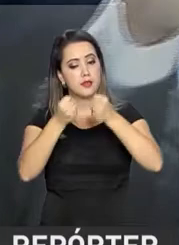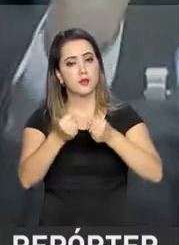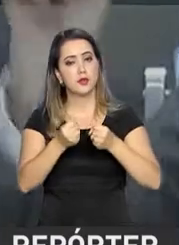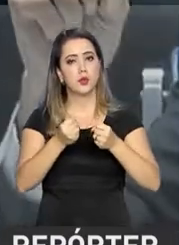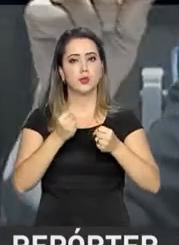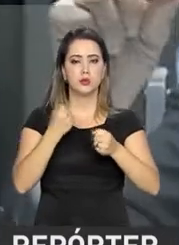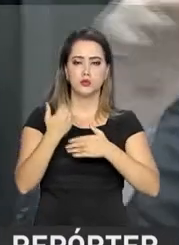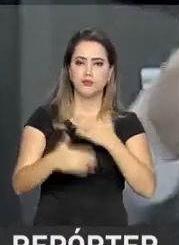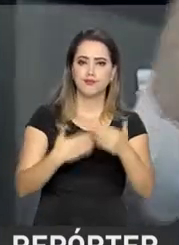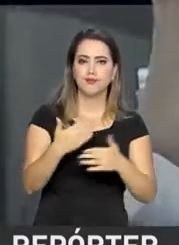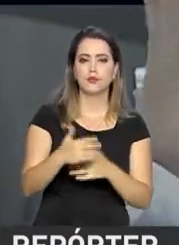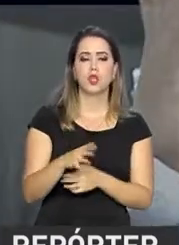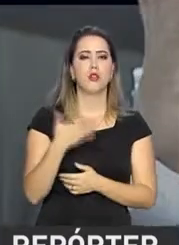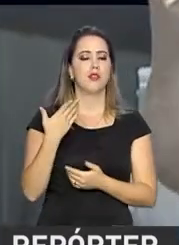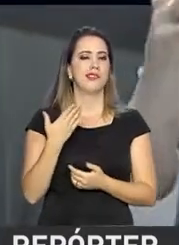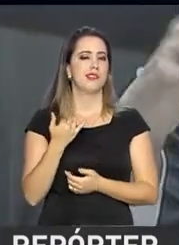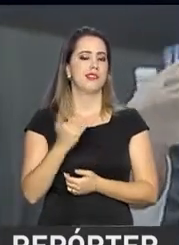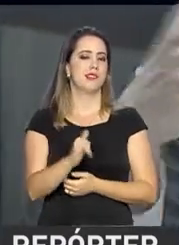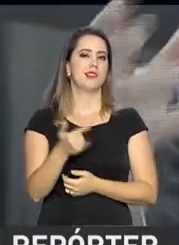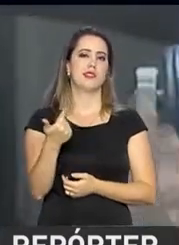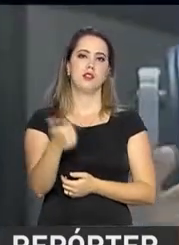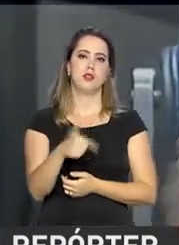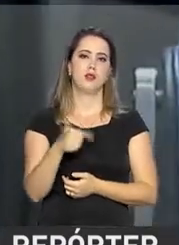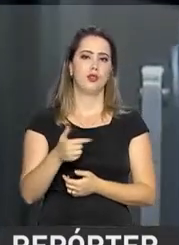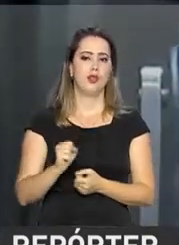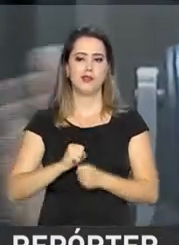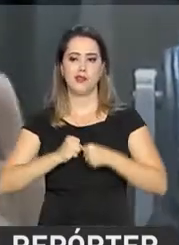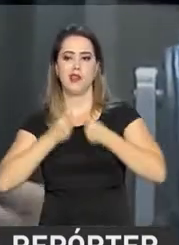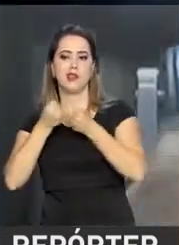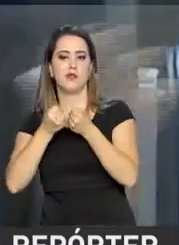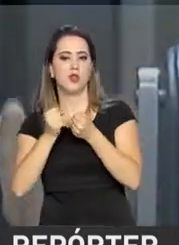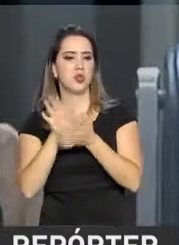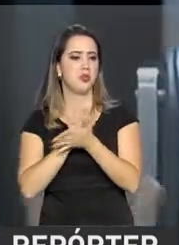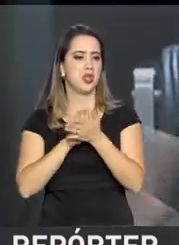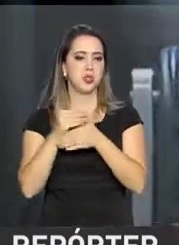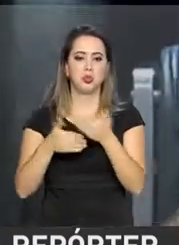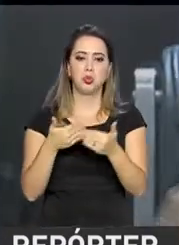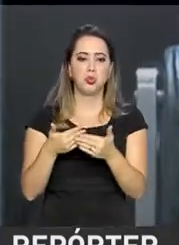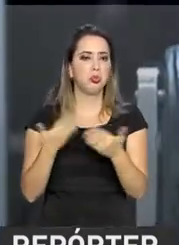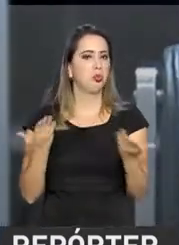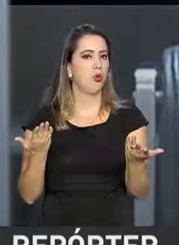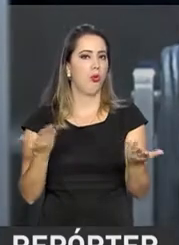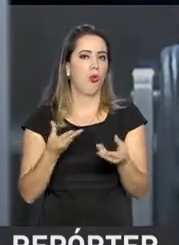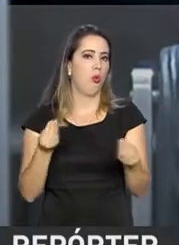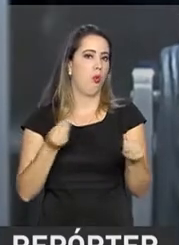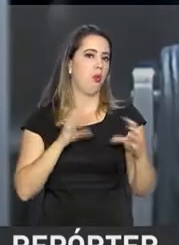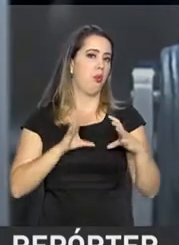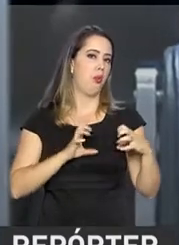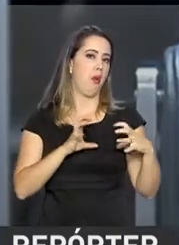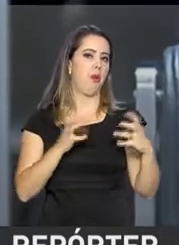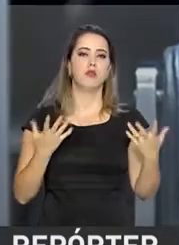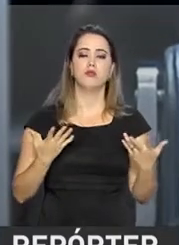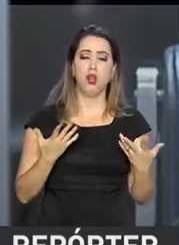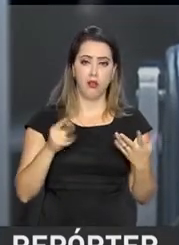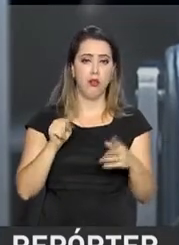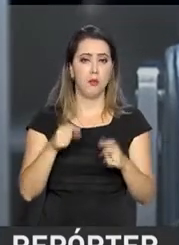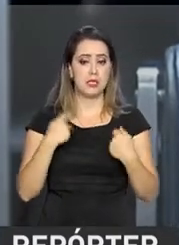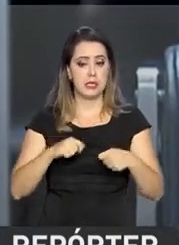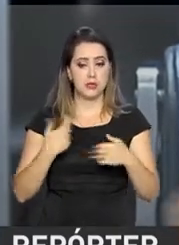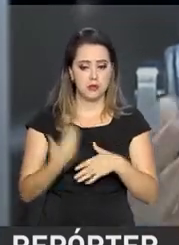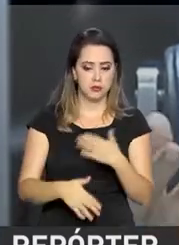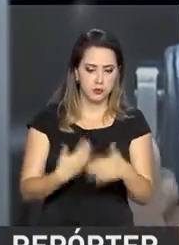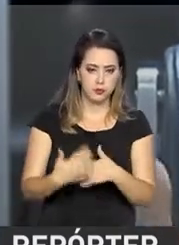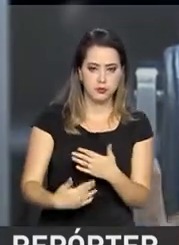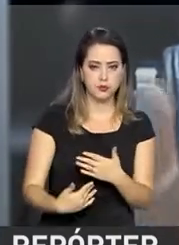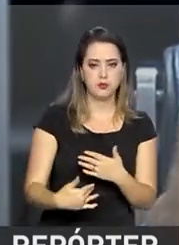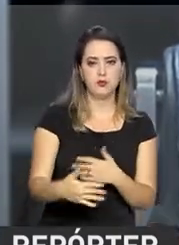fatores for zero, o resultado é zero. Se houver muito esforço para deslocar nada, não teve trabalho. Teve atrito, teve esforço, então não houve nada. Então,